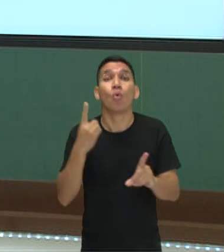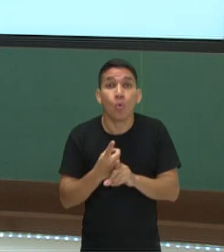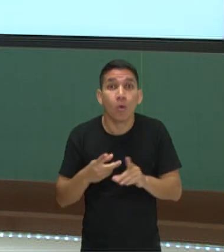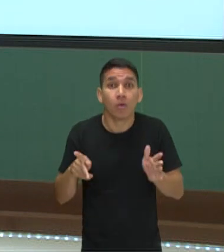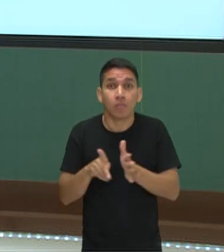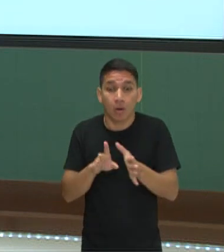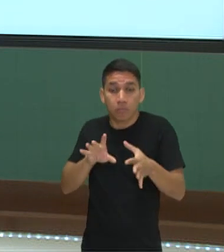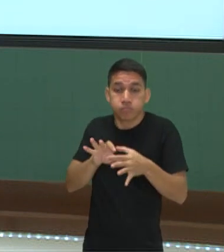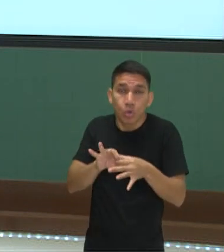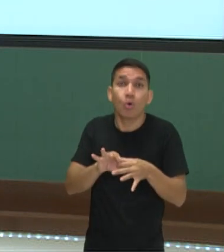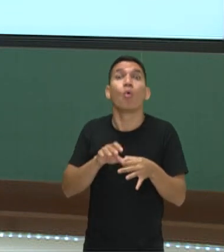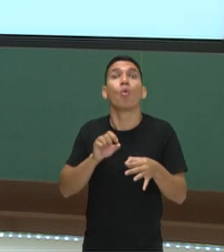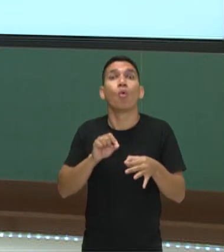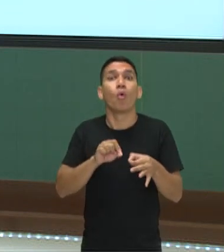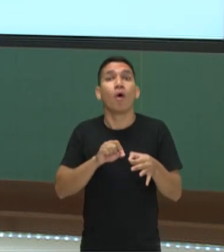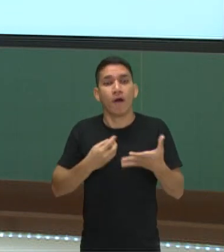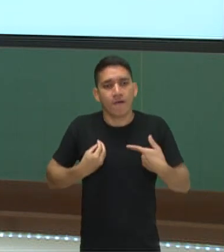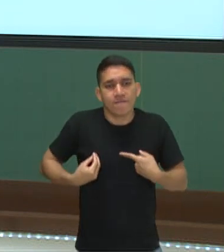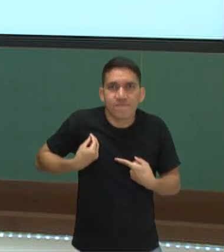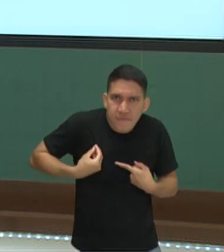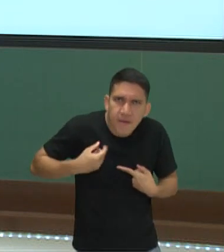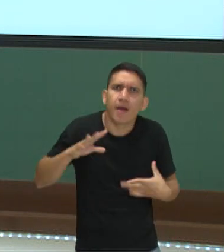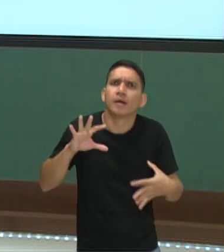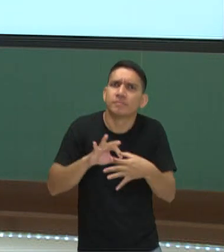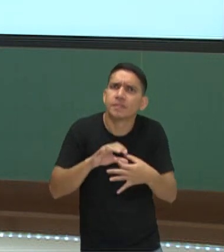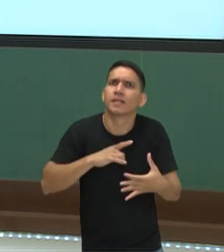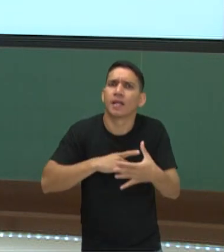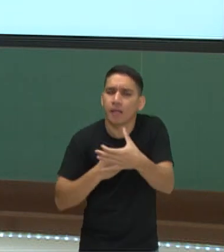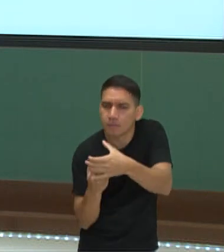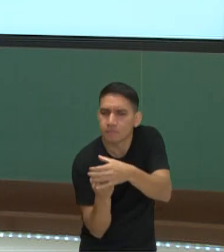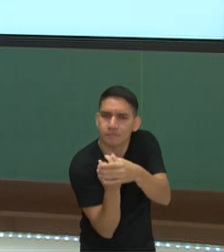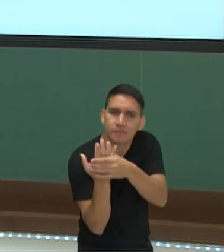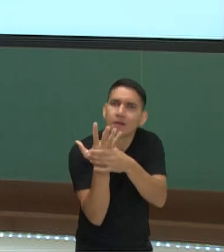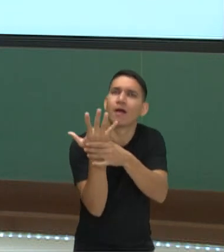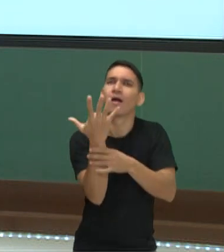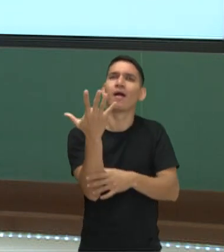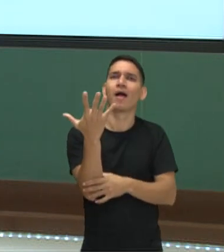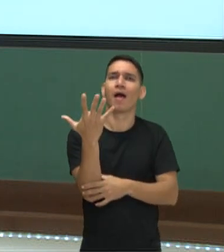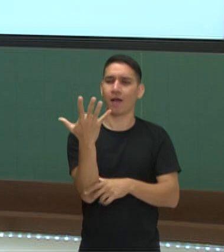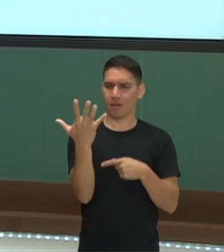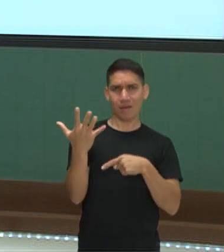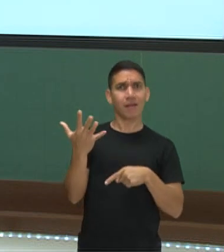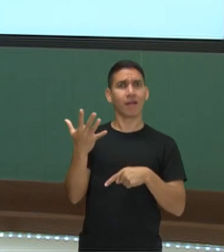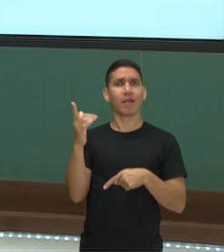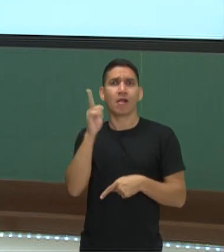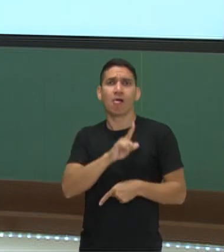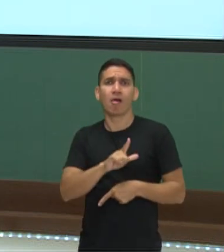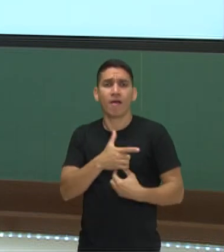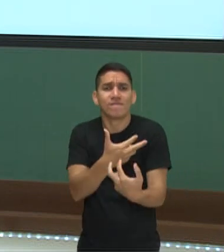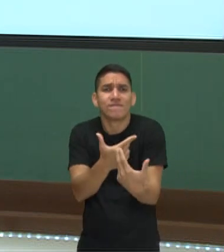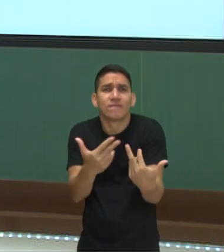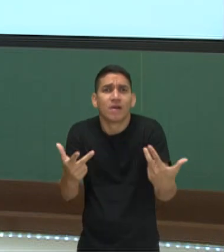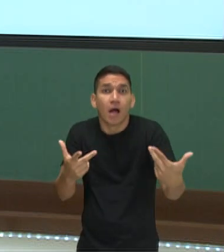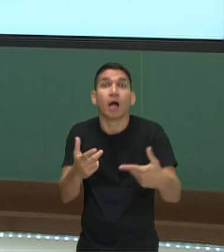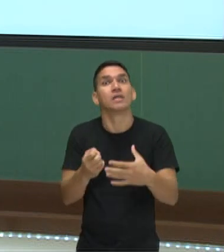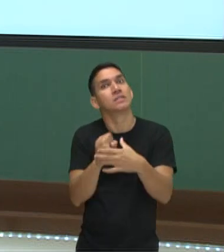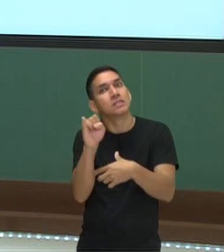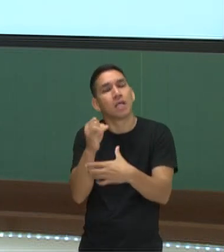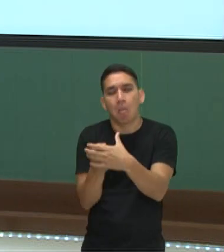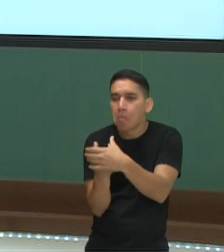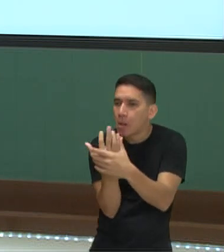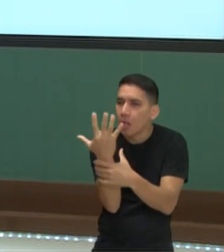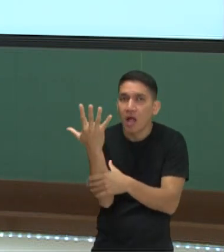vivo, biótico, as plantas crescendo. Se eu tenho as plantas, vão ser atraídos os